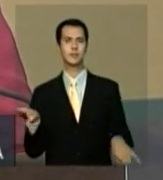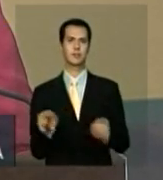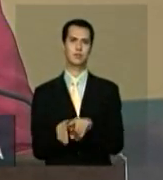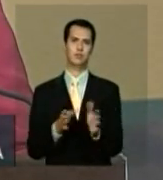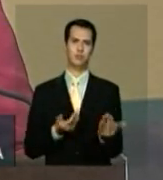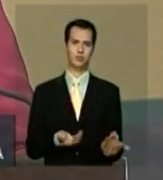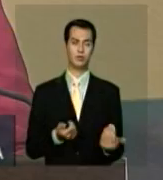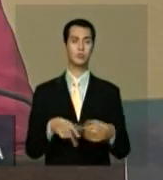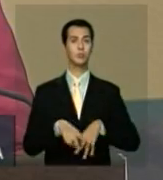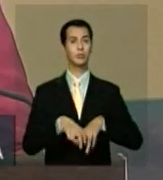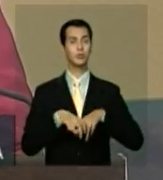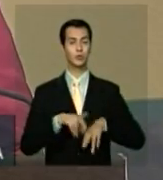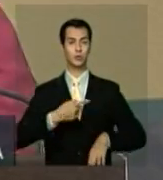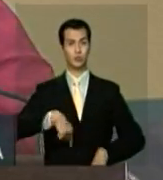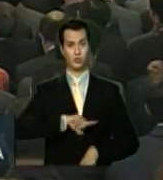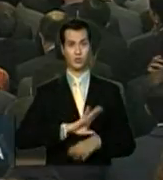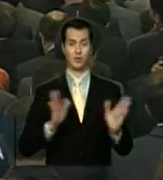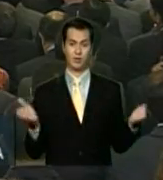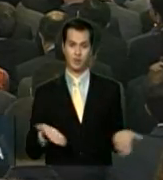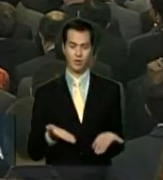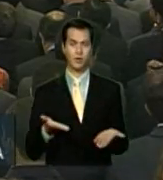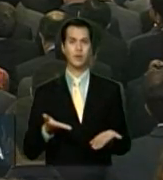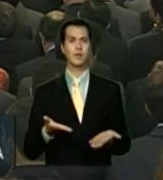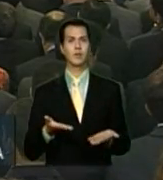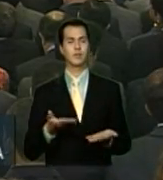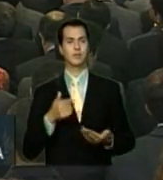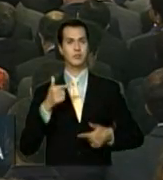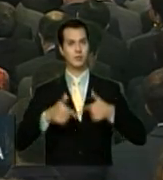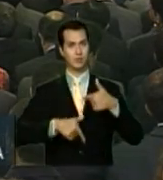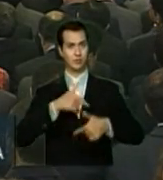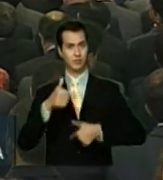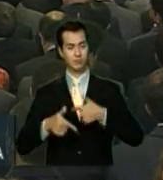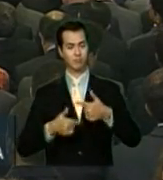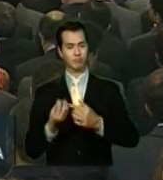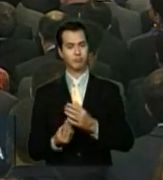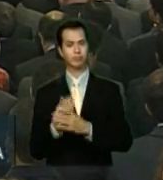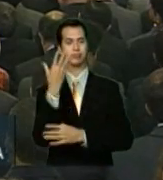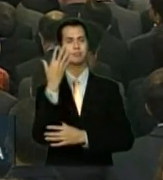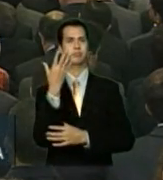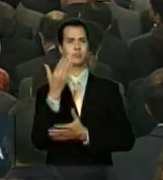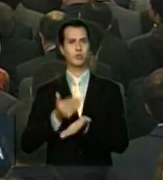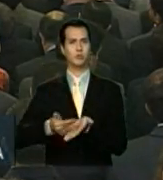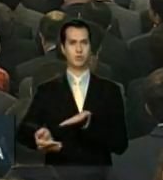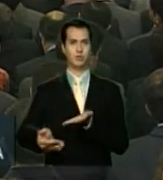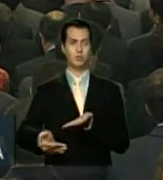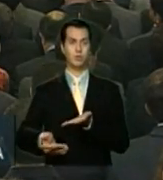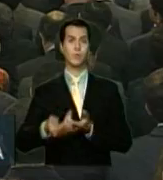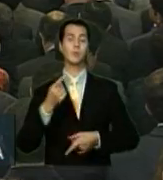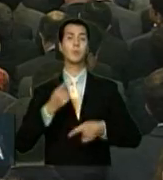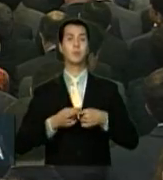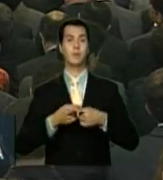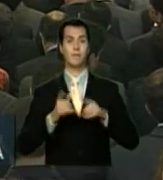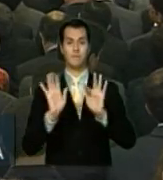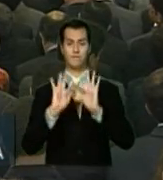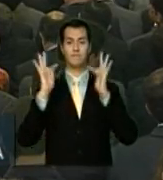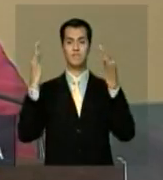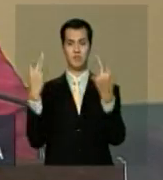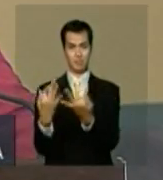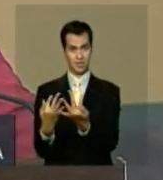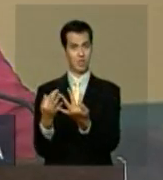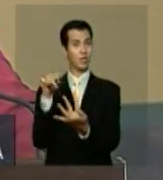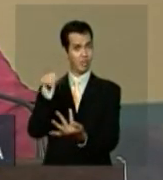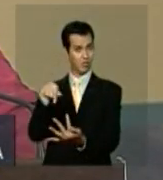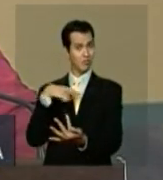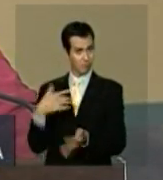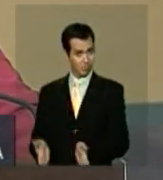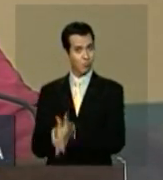isso nós estamos fazendo essa política para cada pessoa dessa família que